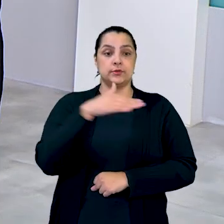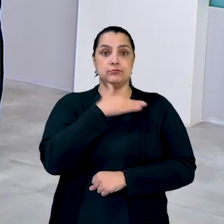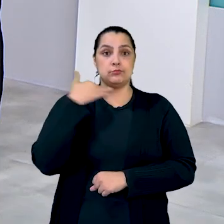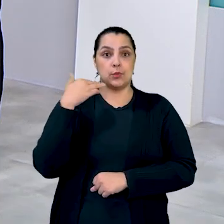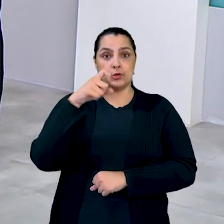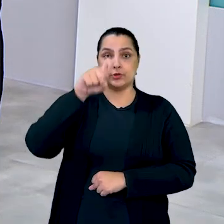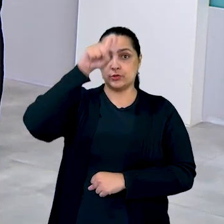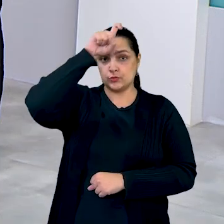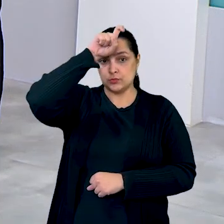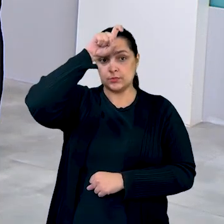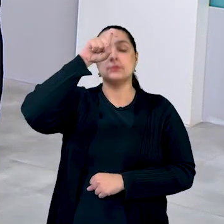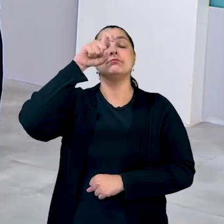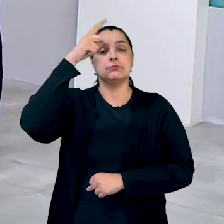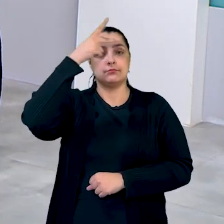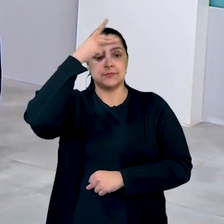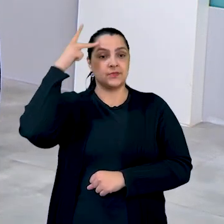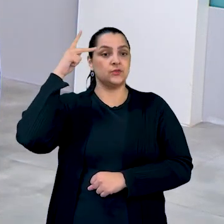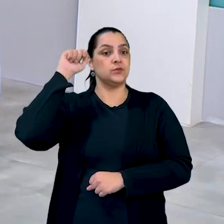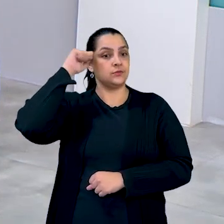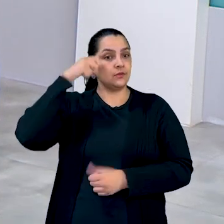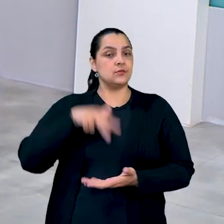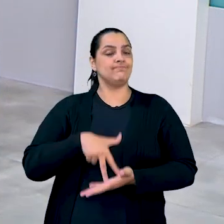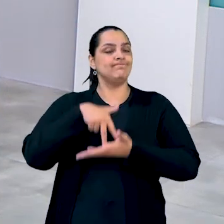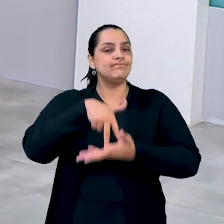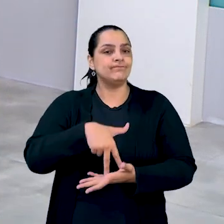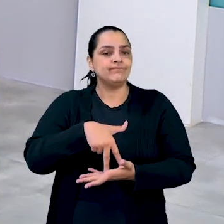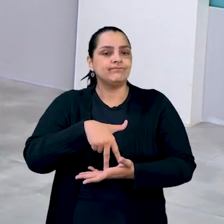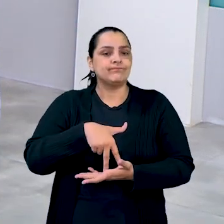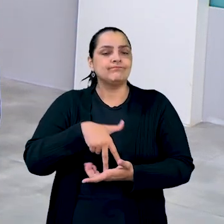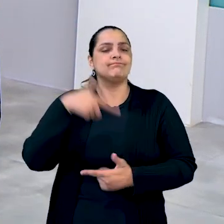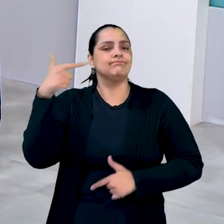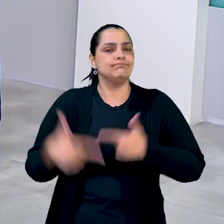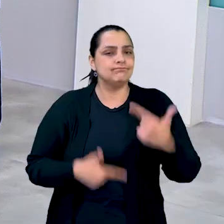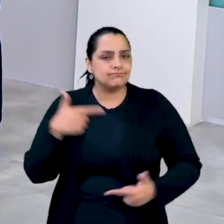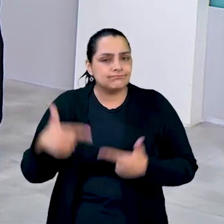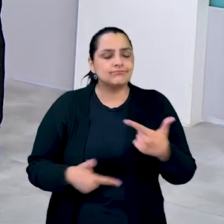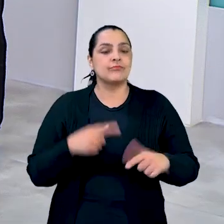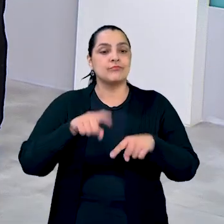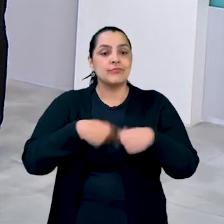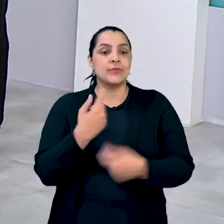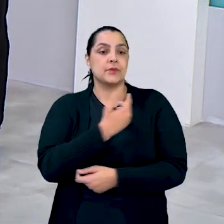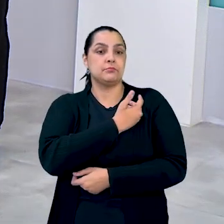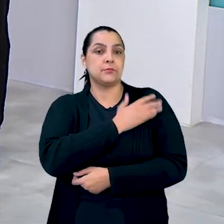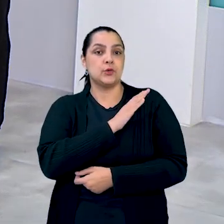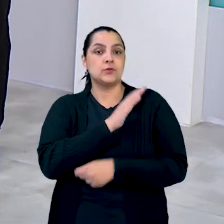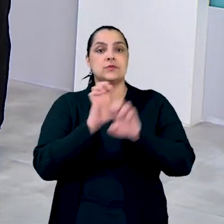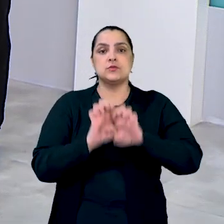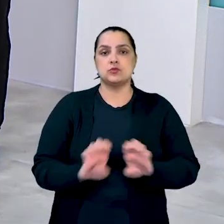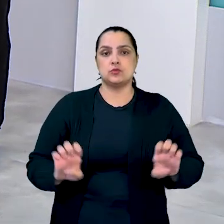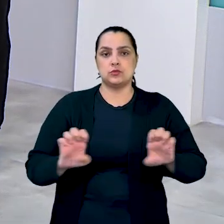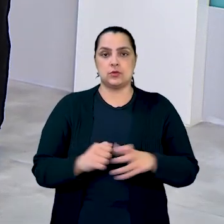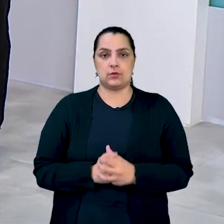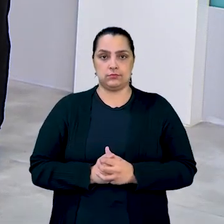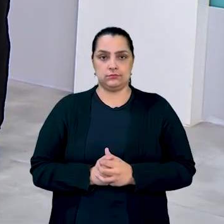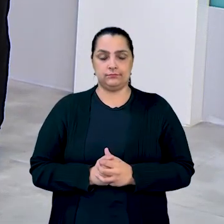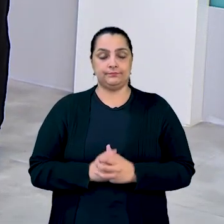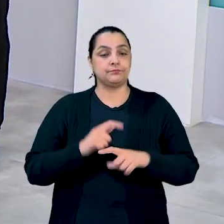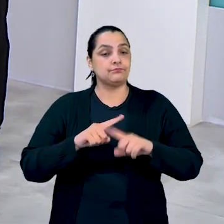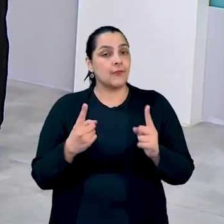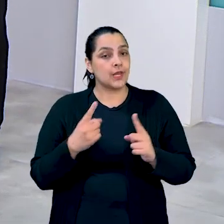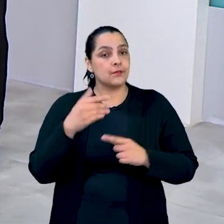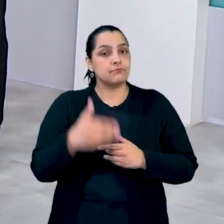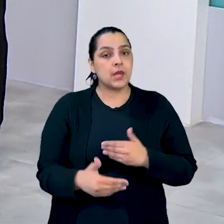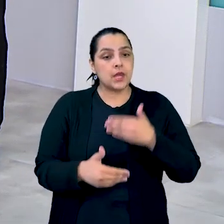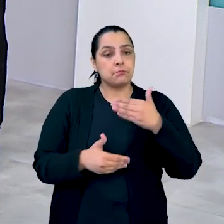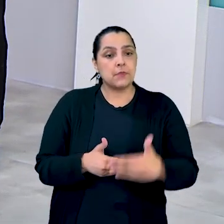morte de Zumbi, as pessoas negras ainda resistem. Os percalços são muitos devido ao preconceito estrutural, mas passo